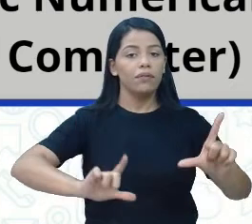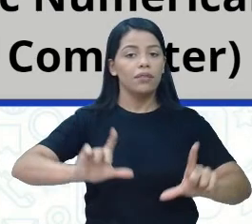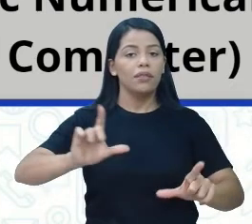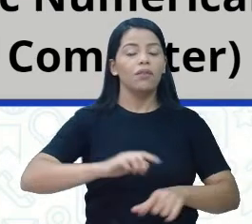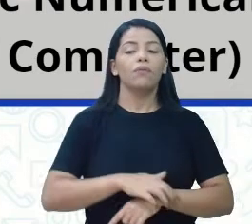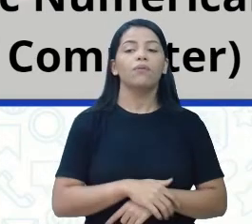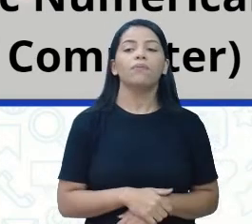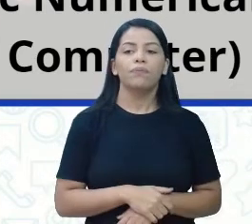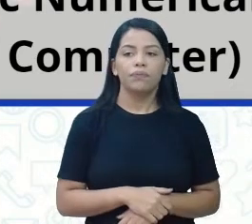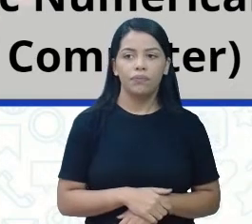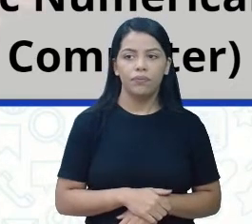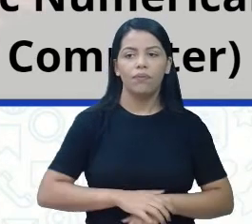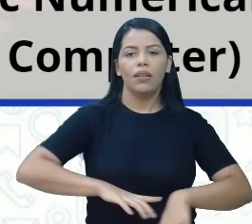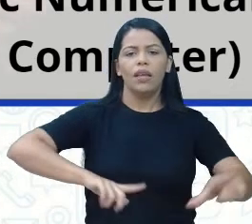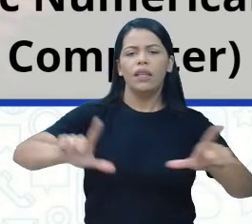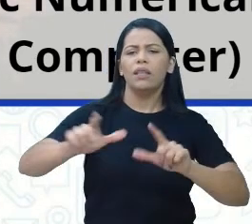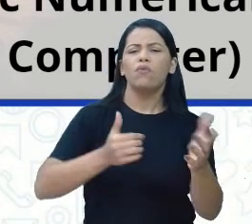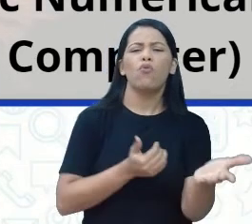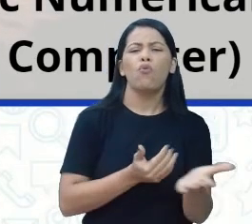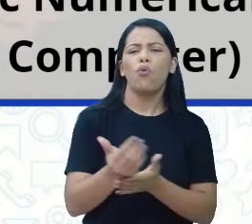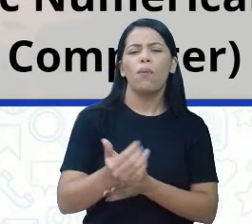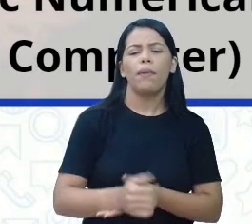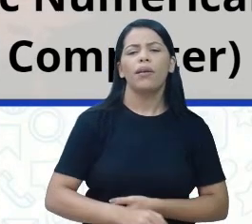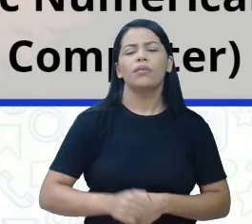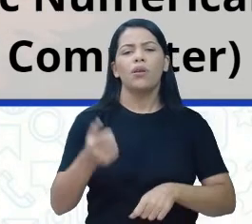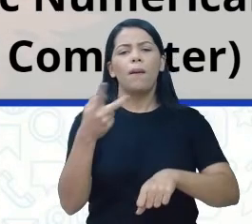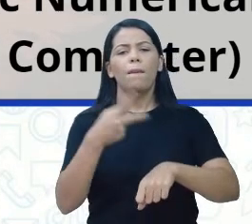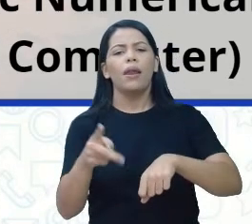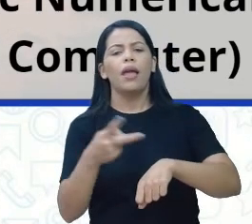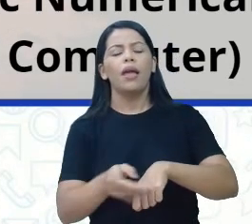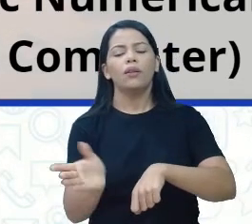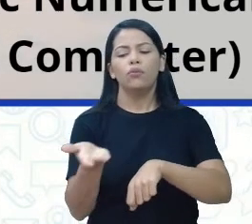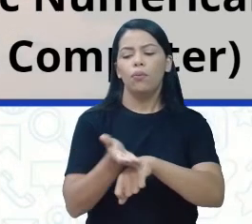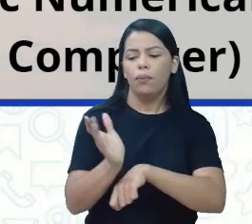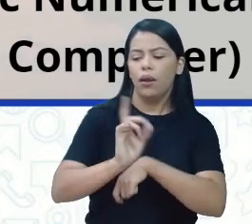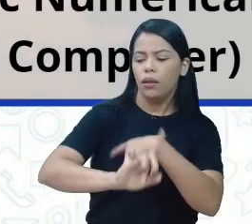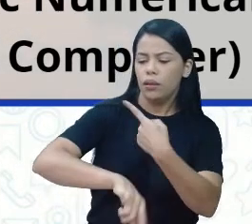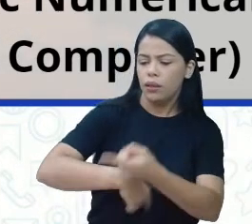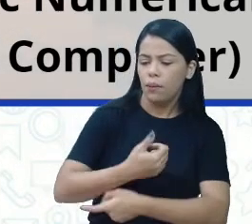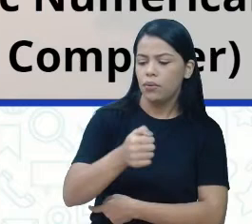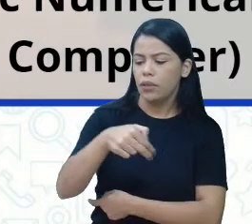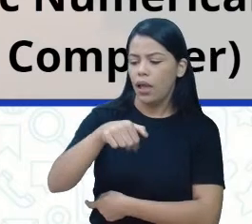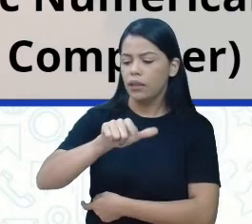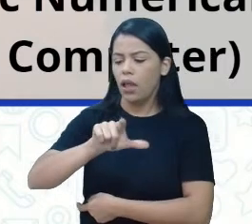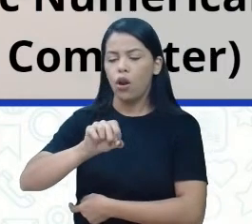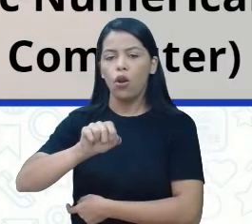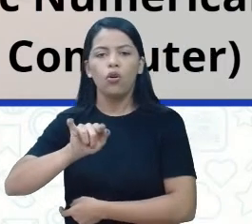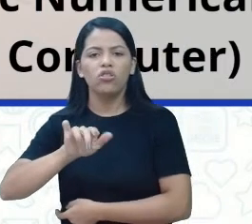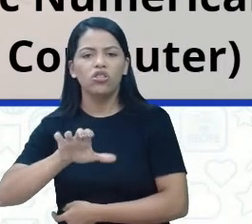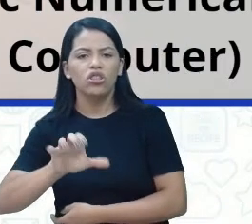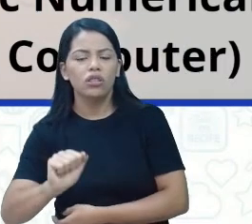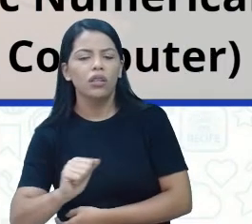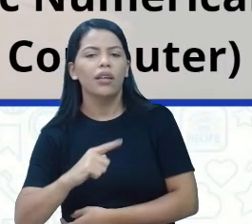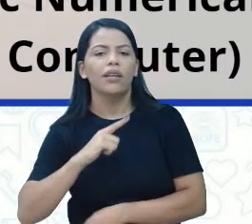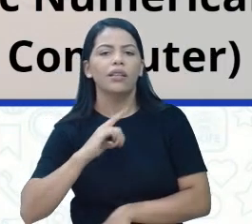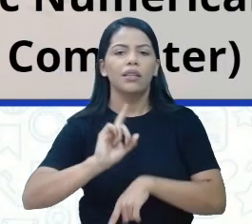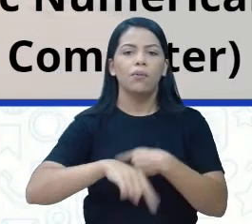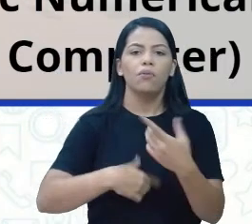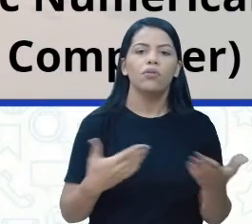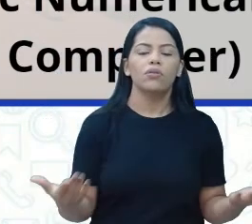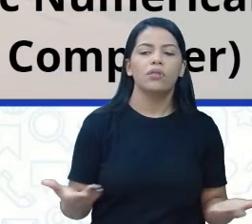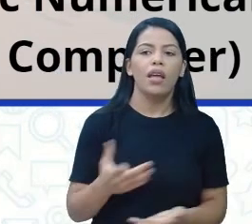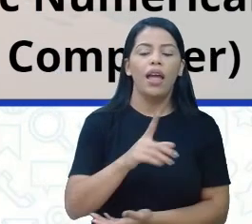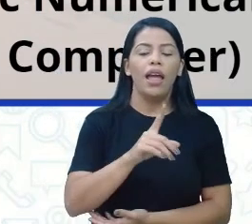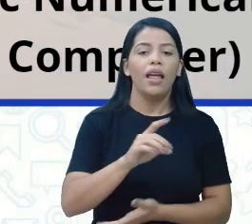questão, né? TV preta e branca, aí depois analógica, aquele sinal bem ruim, até chegar nessa questão agora digital, agora